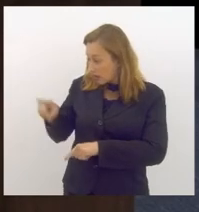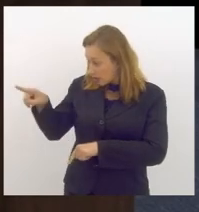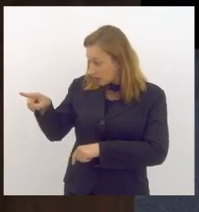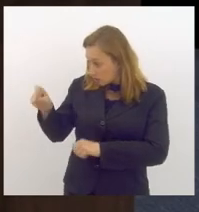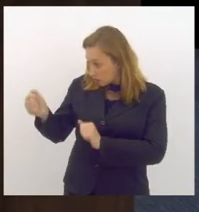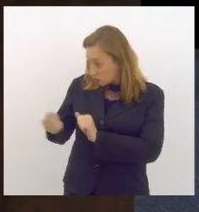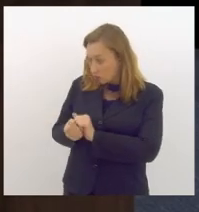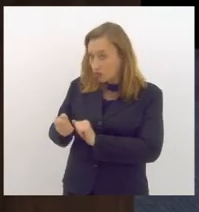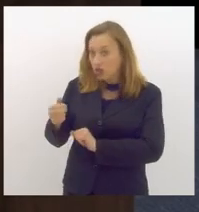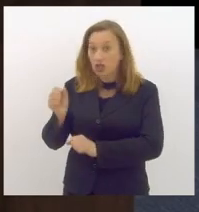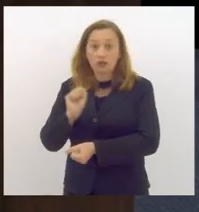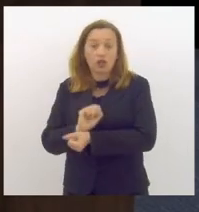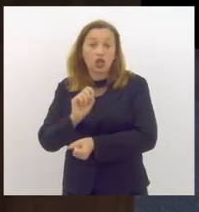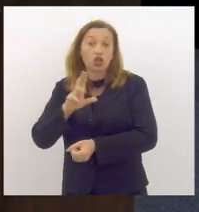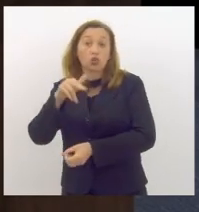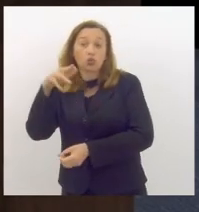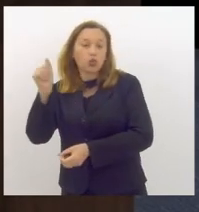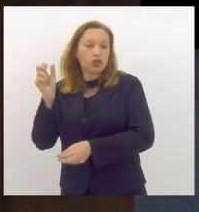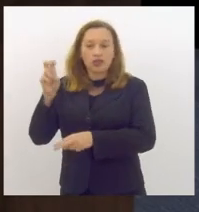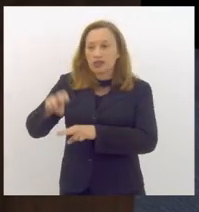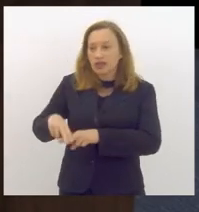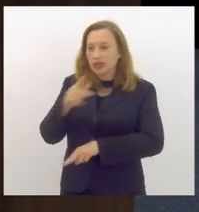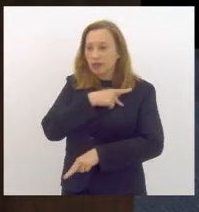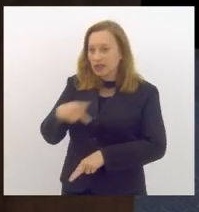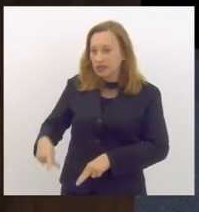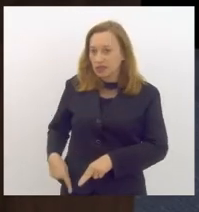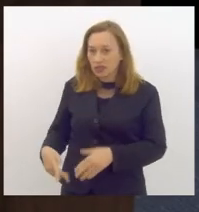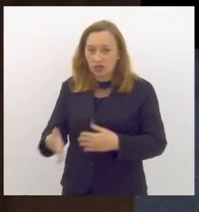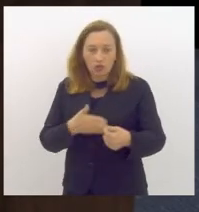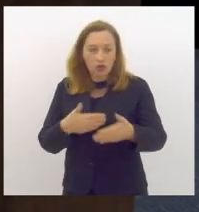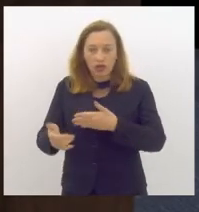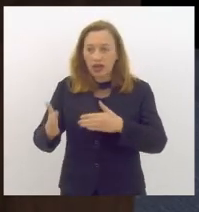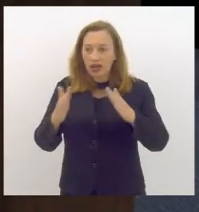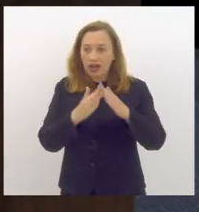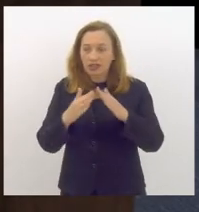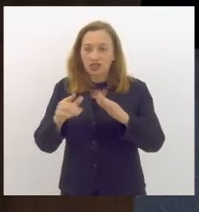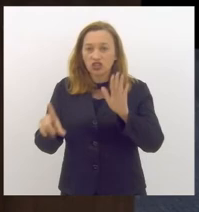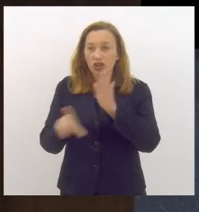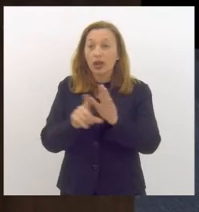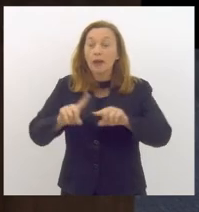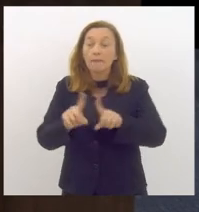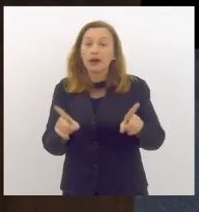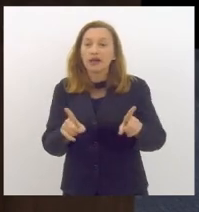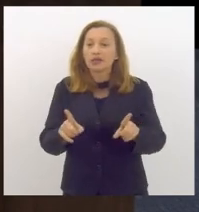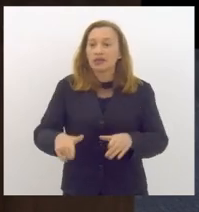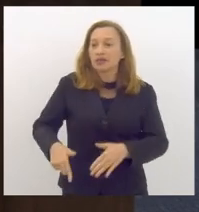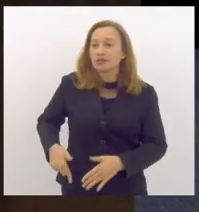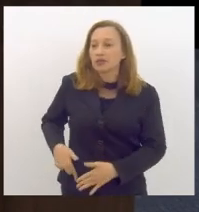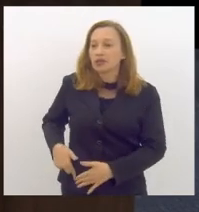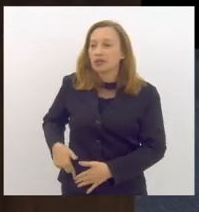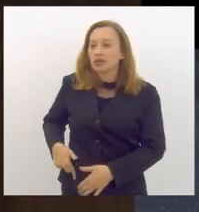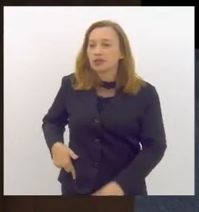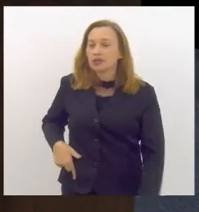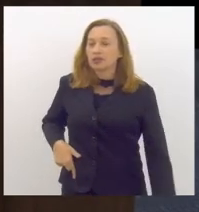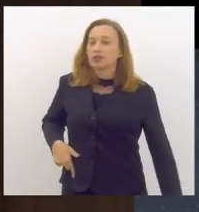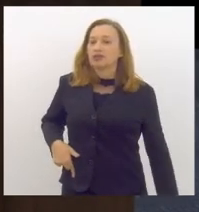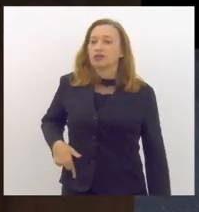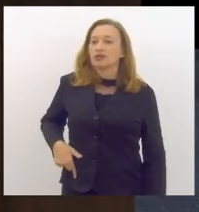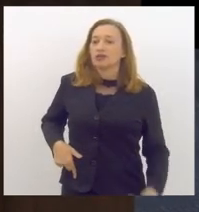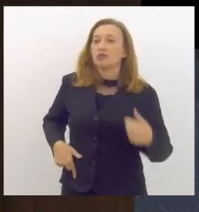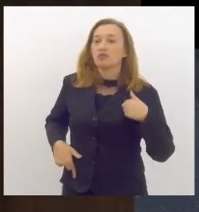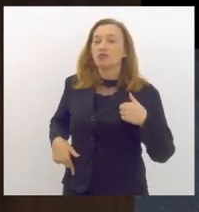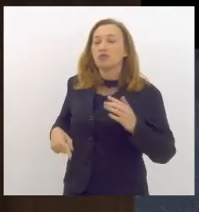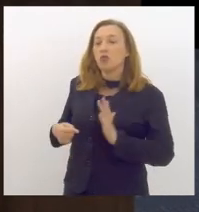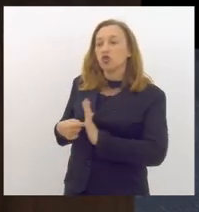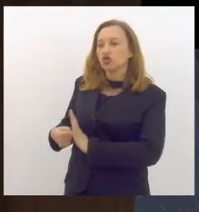presidência, espero que ele nunca esteja sentado à presidência de qualquer casa legislativa, mas ele apontava uma arma em punho para mim.